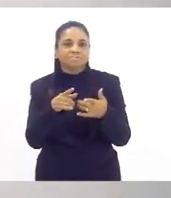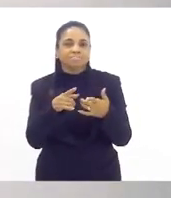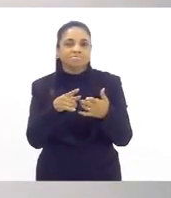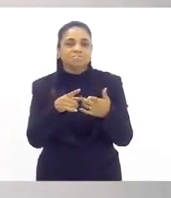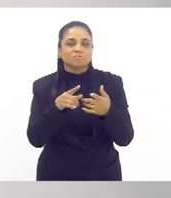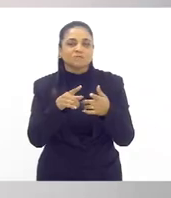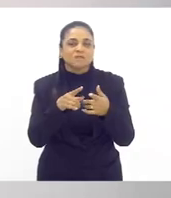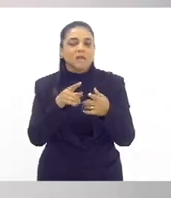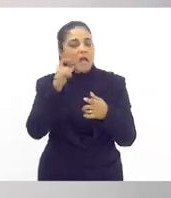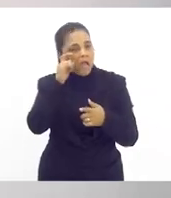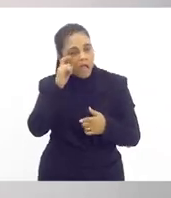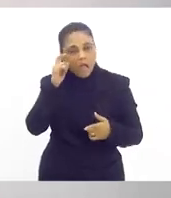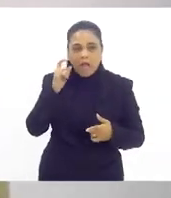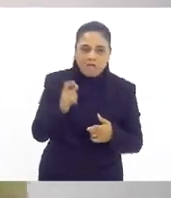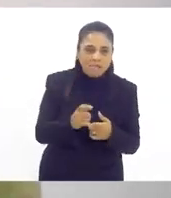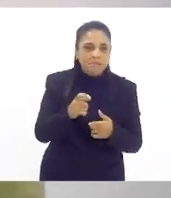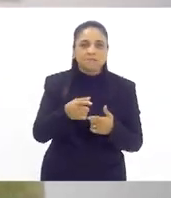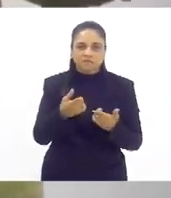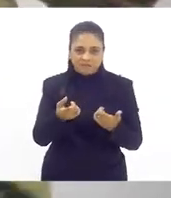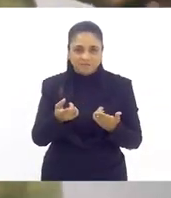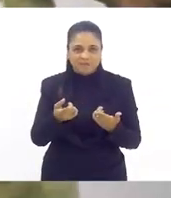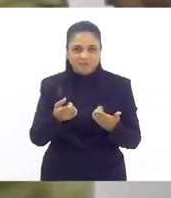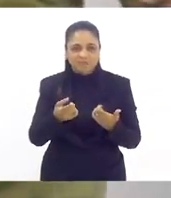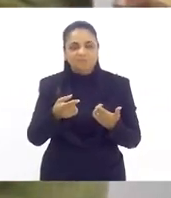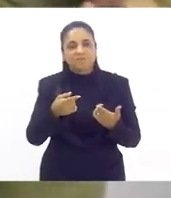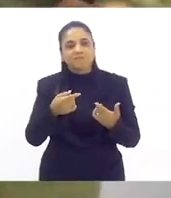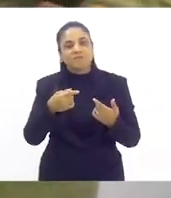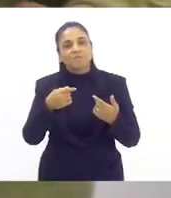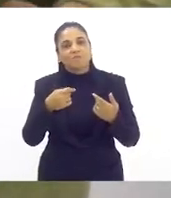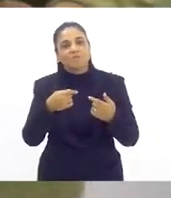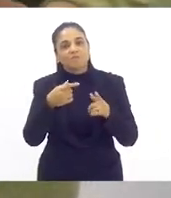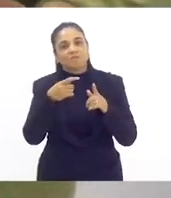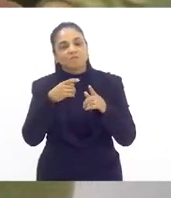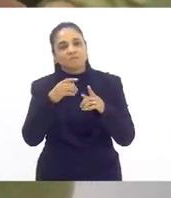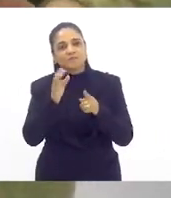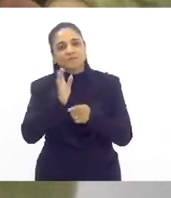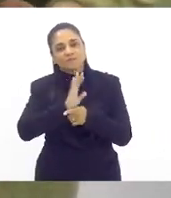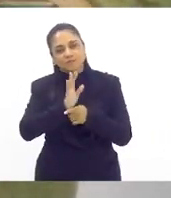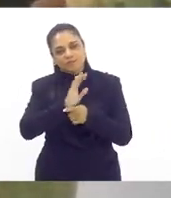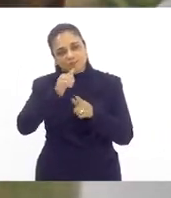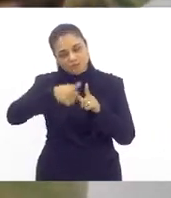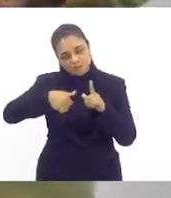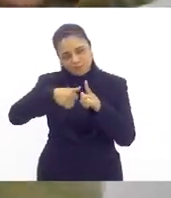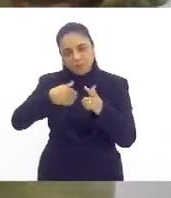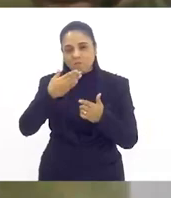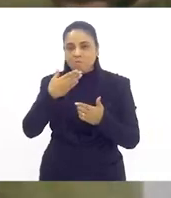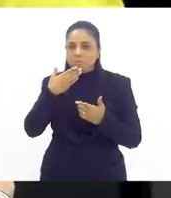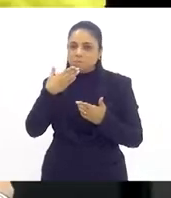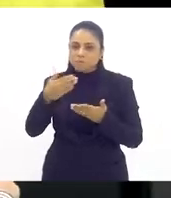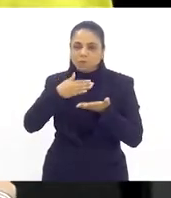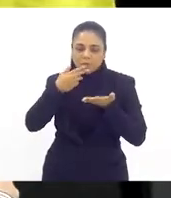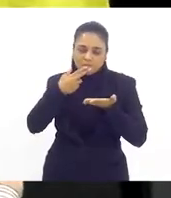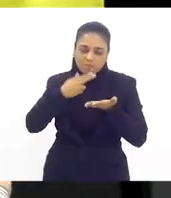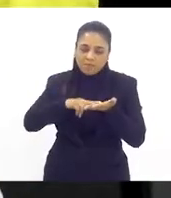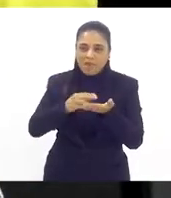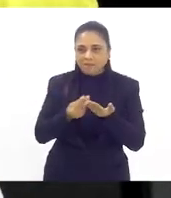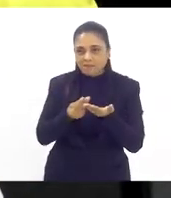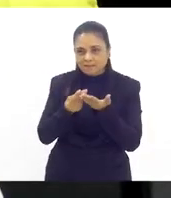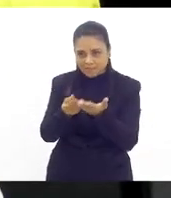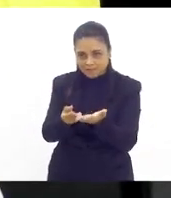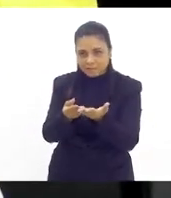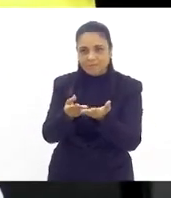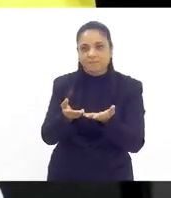precisa ter atenção para isso E aí o pessoal do cineclubes pediu para entregar uma carta obrigada